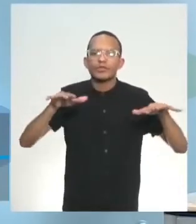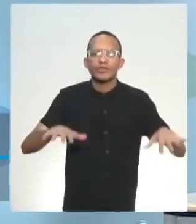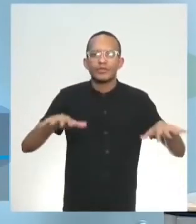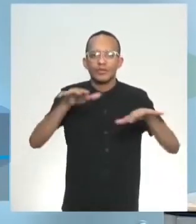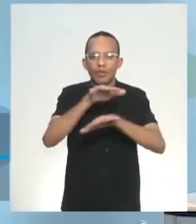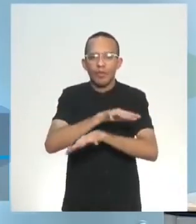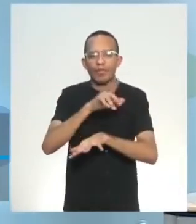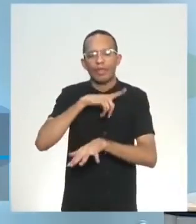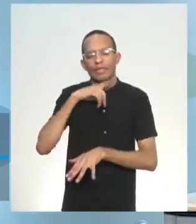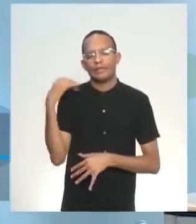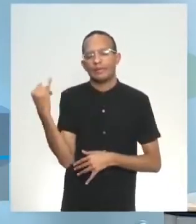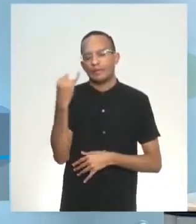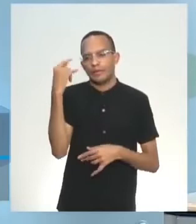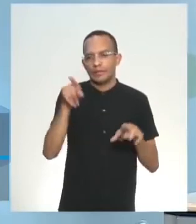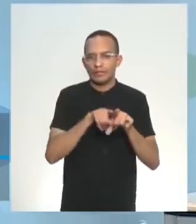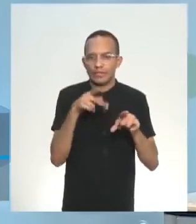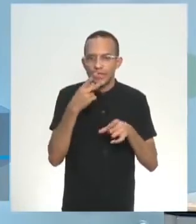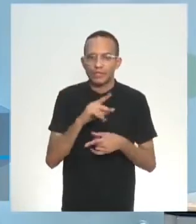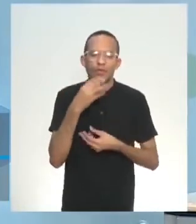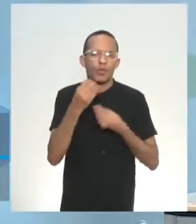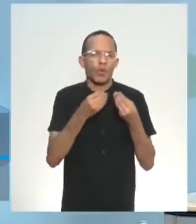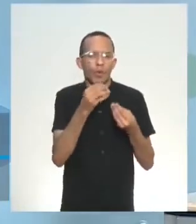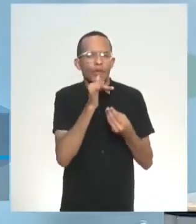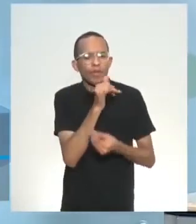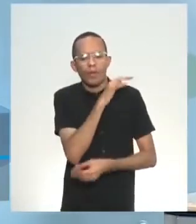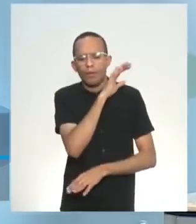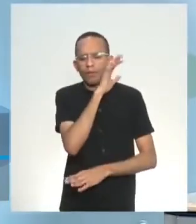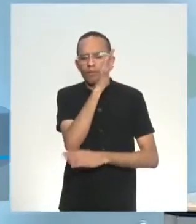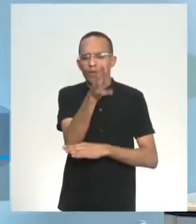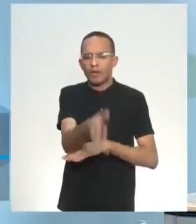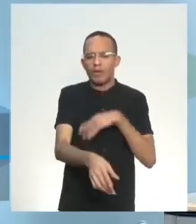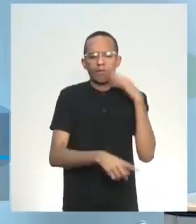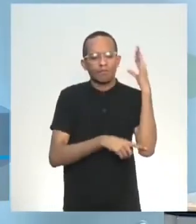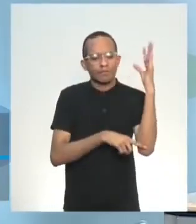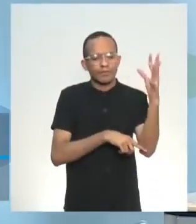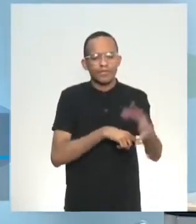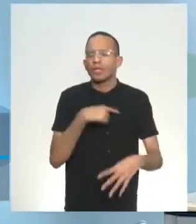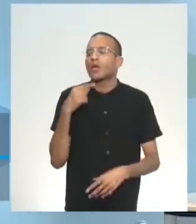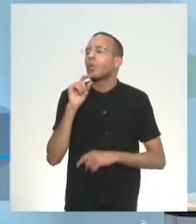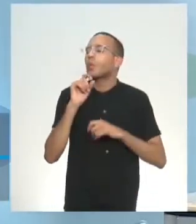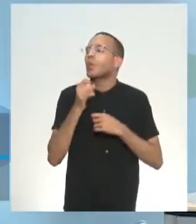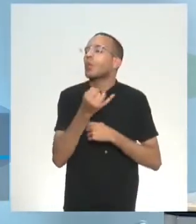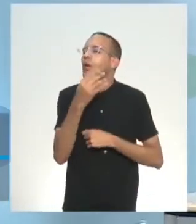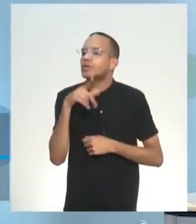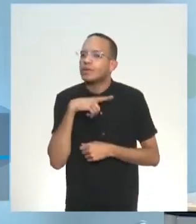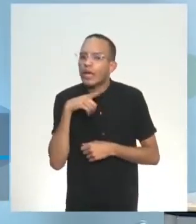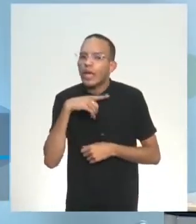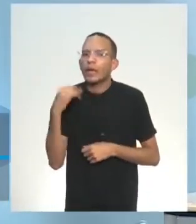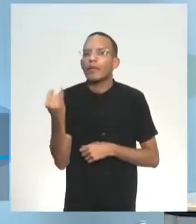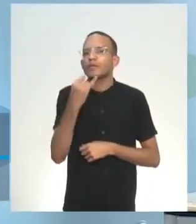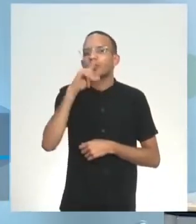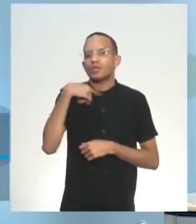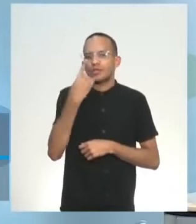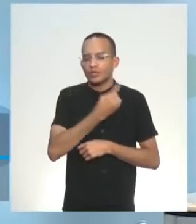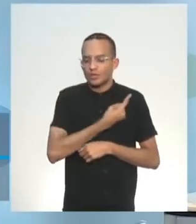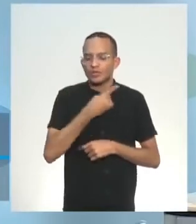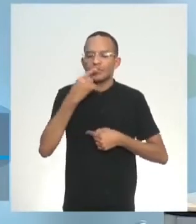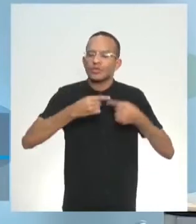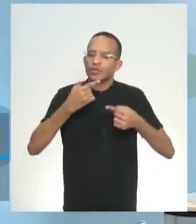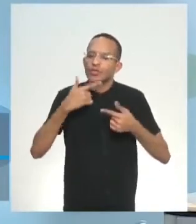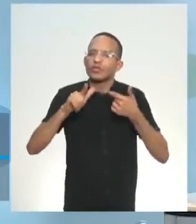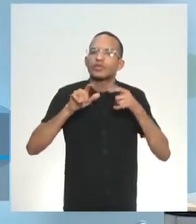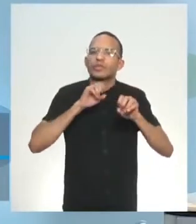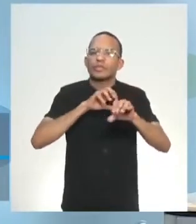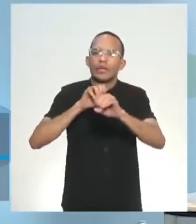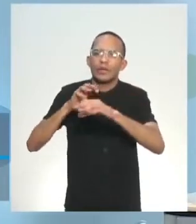sua importância. Essa questão de quanto foi devastado, quanto ainda a gente tem, da sua importância, a gente vai discutir nas próximas aulas